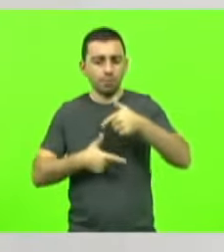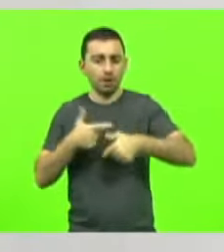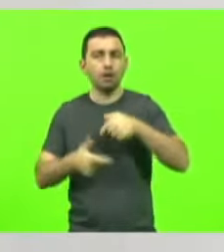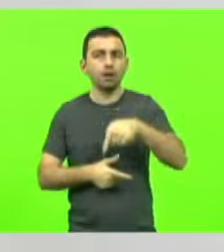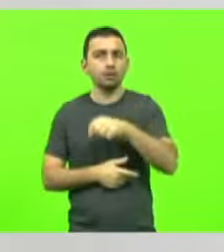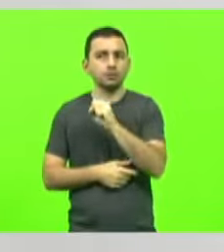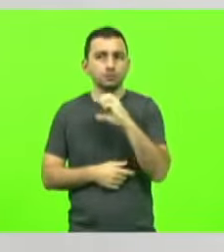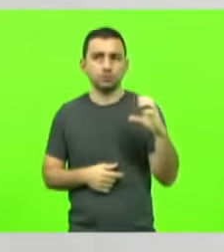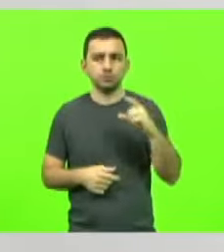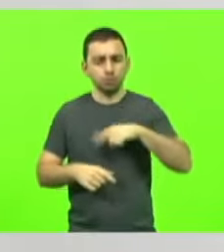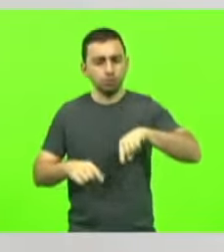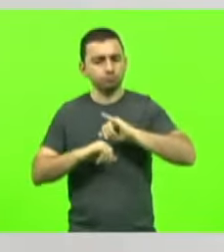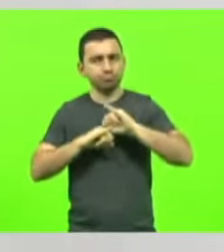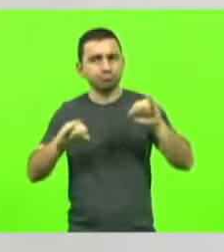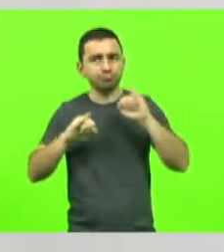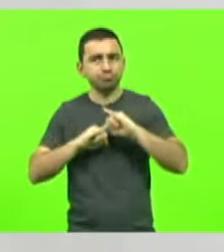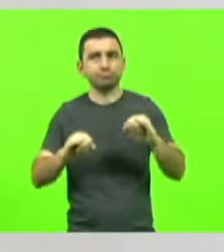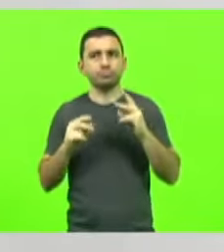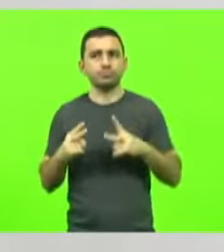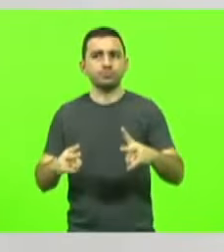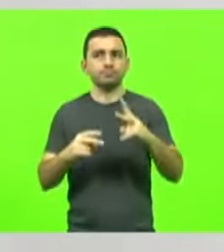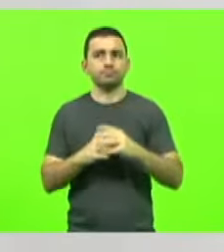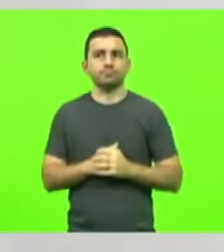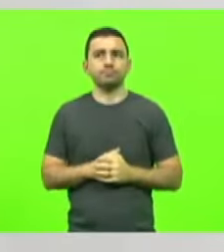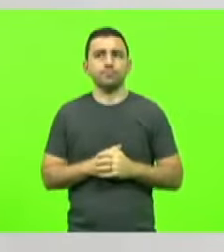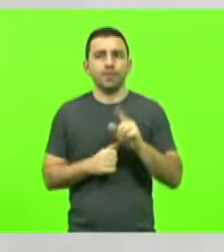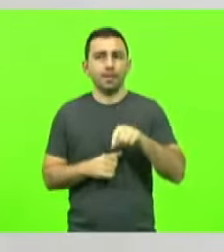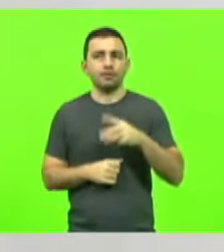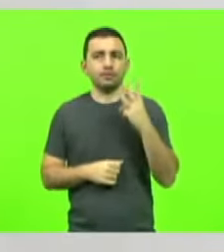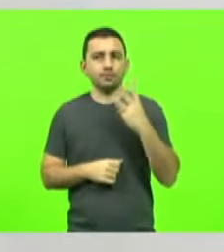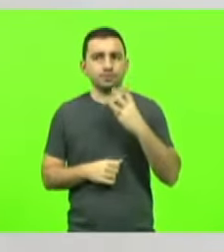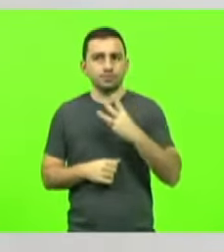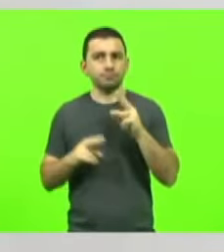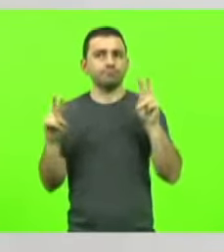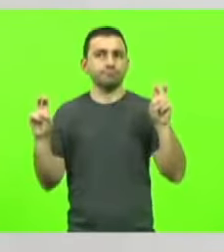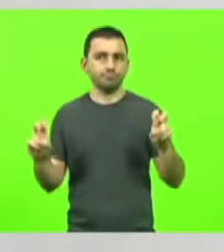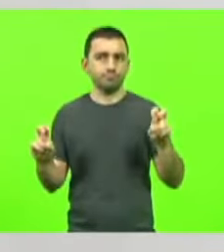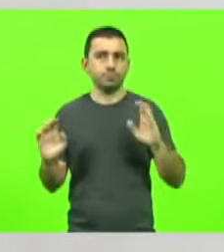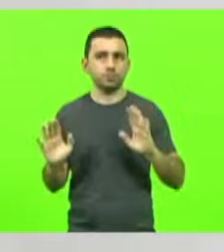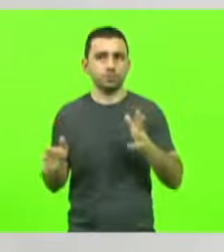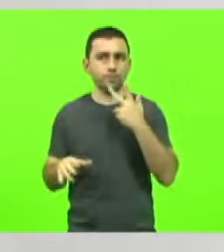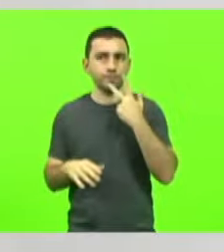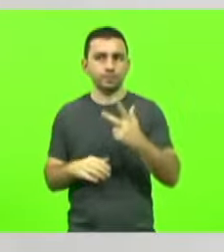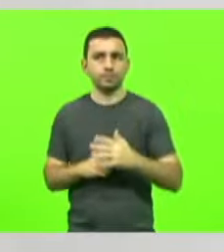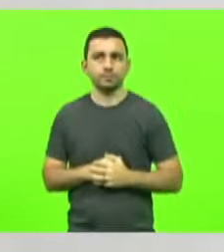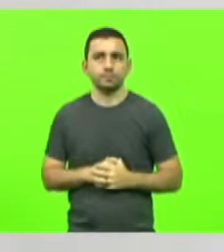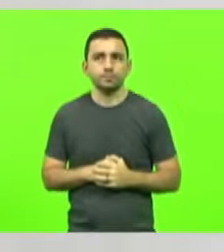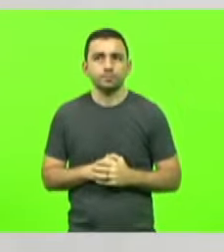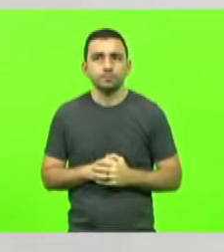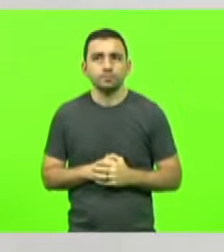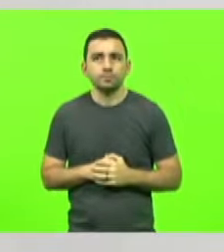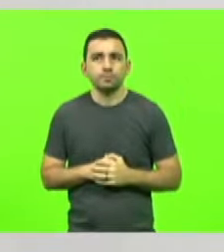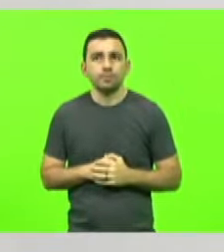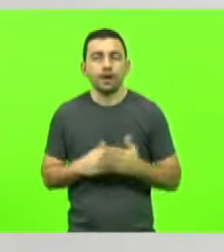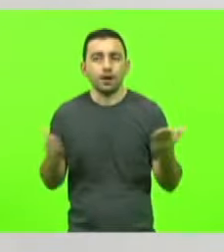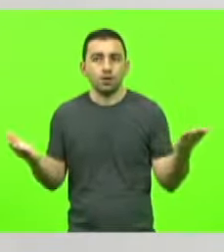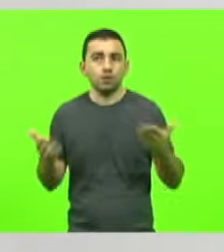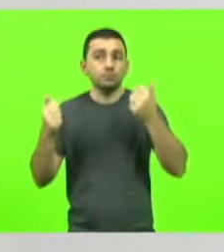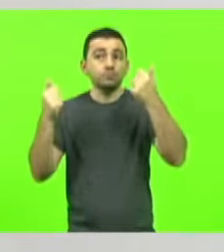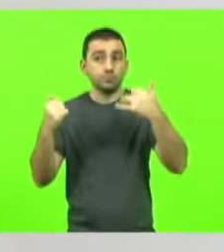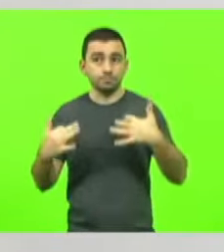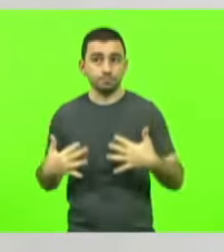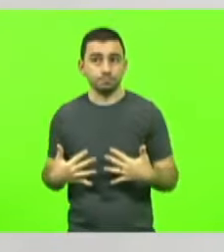que pregamos isso. Esse é o terceiro assunto. Esse é o terceiro assunto, o qual vou abordar agora. Eu